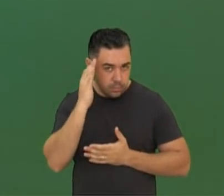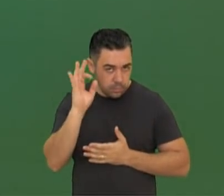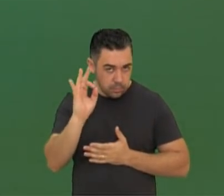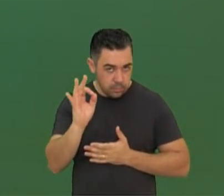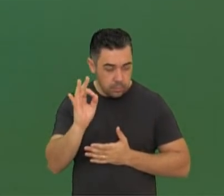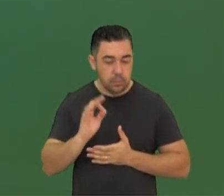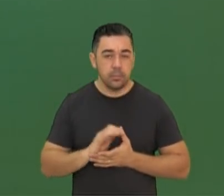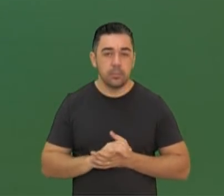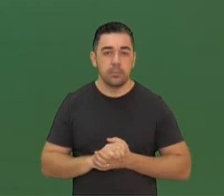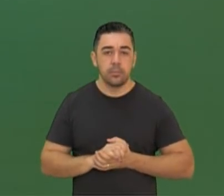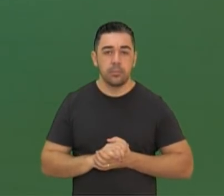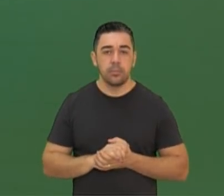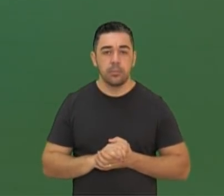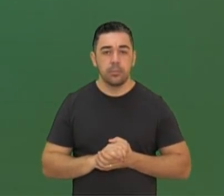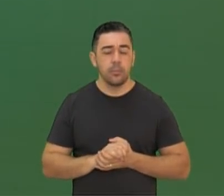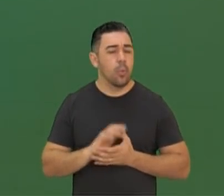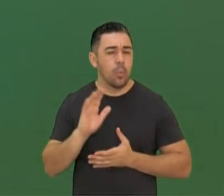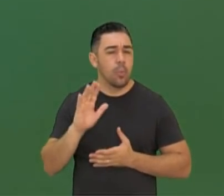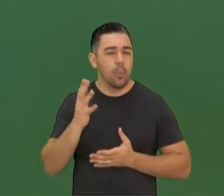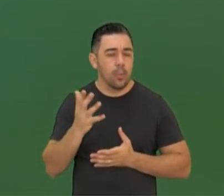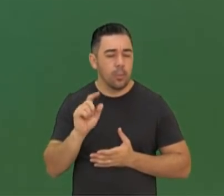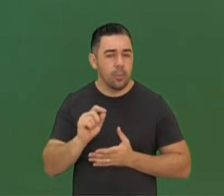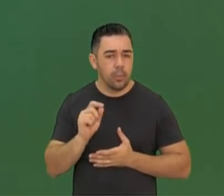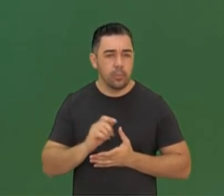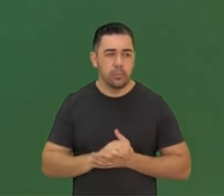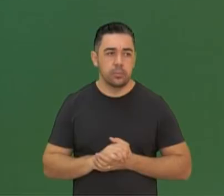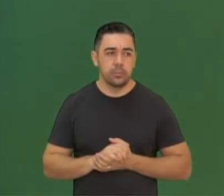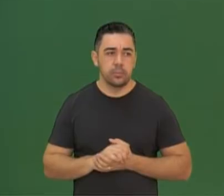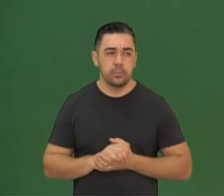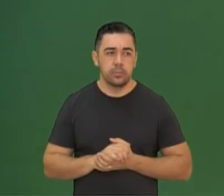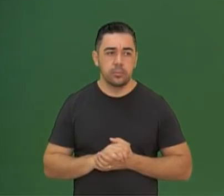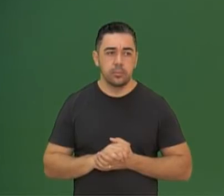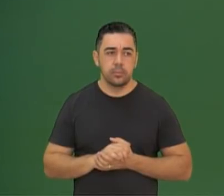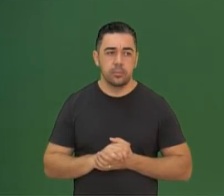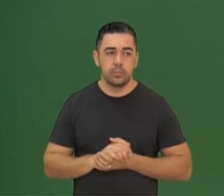Certo? O que nós temos agora?